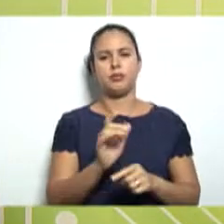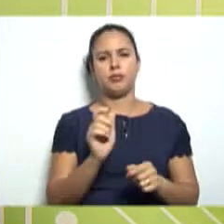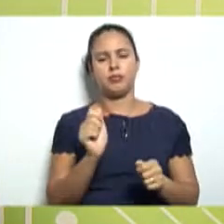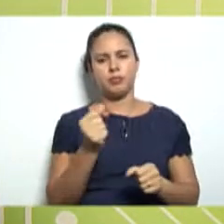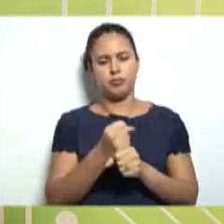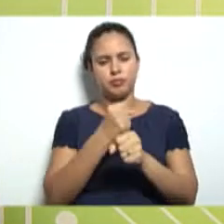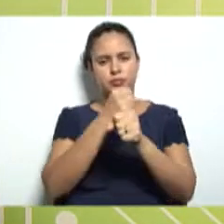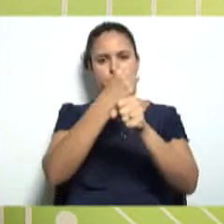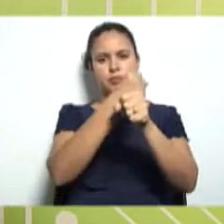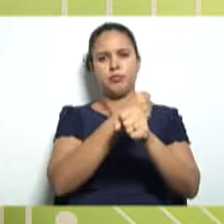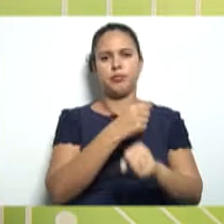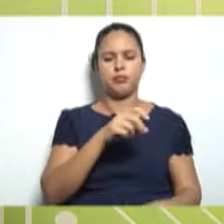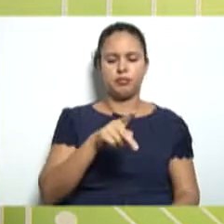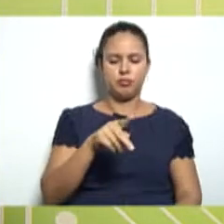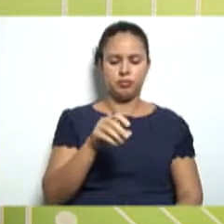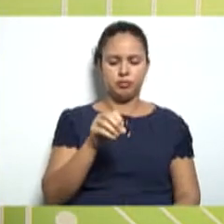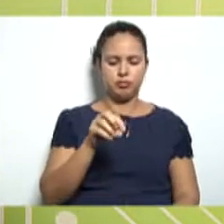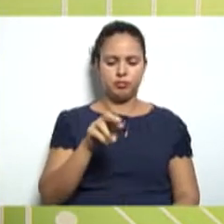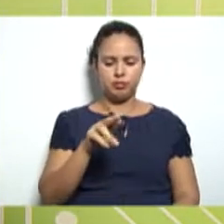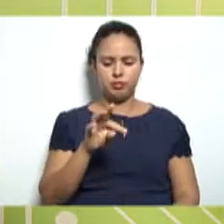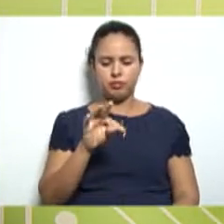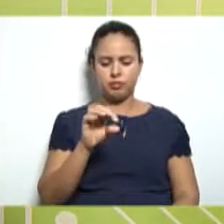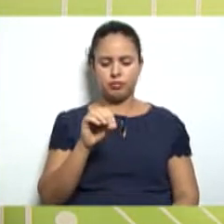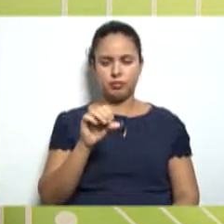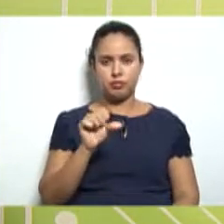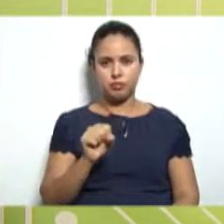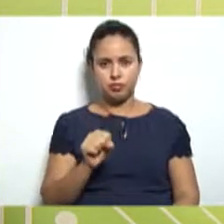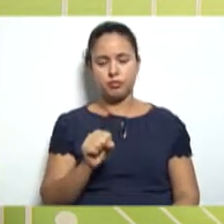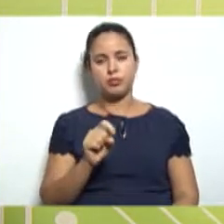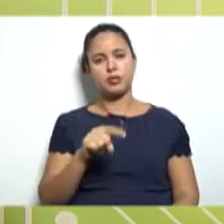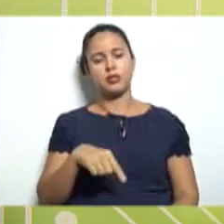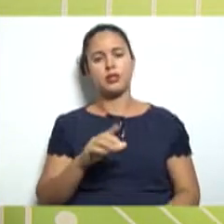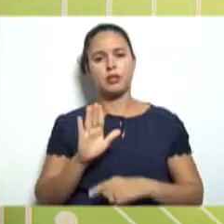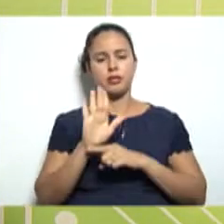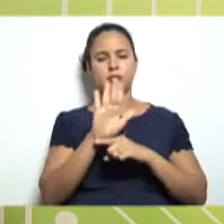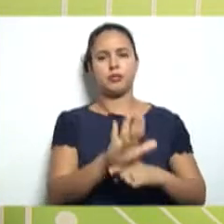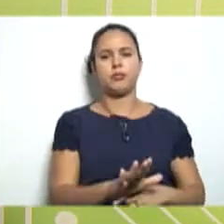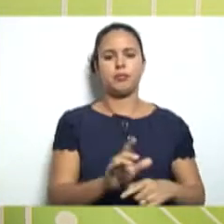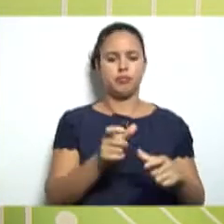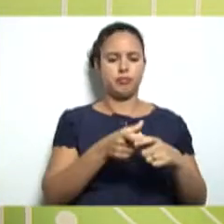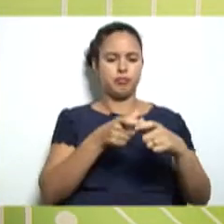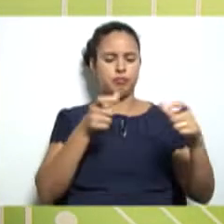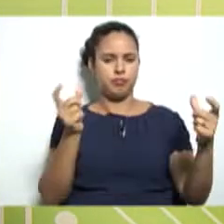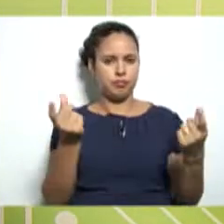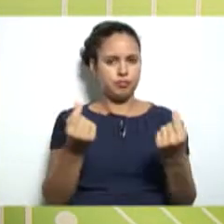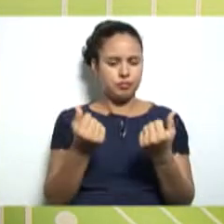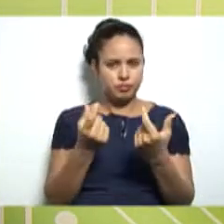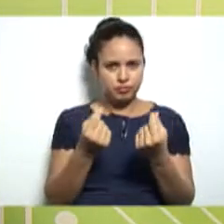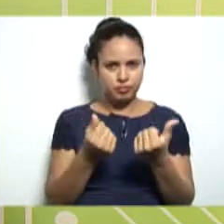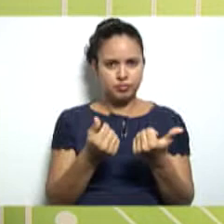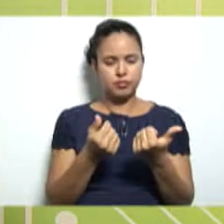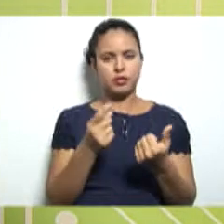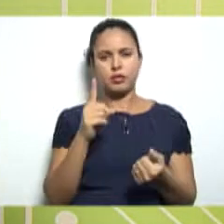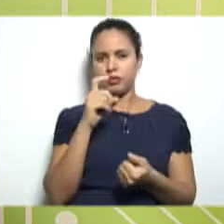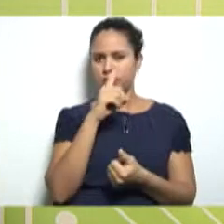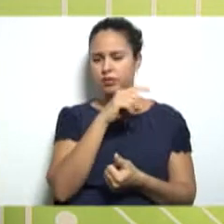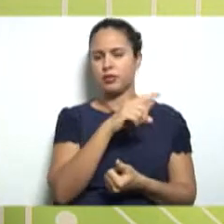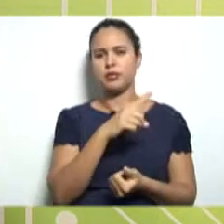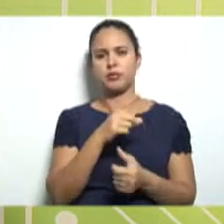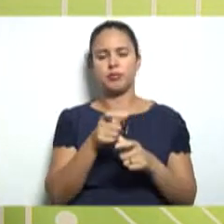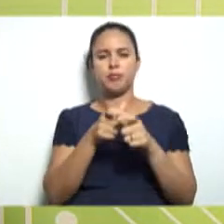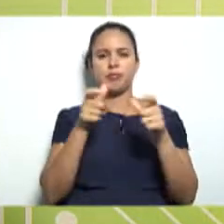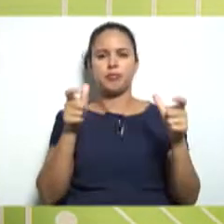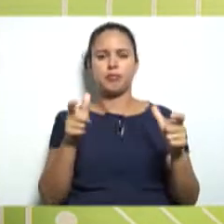portos. E toda essa questão ajuda muito ao crescimento econômico. É muito difícil crescer sem ter energia elétrica, sem ter estrada para